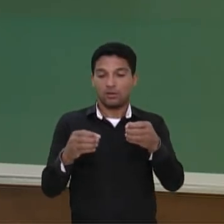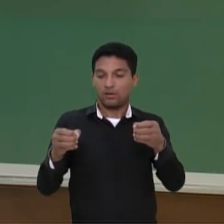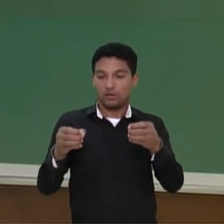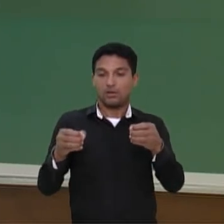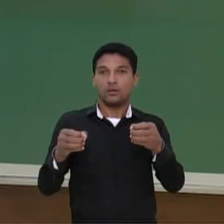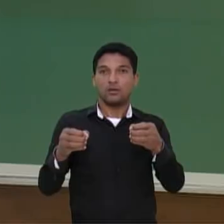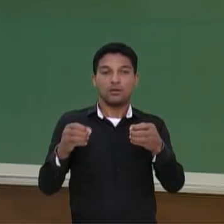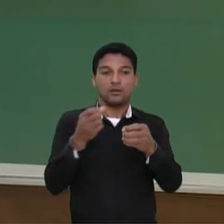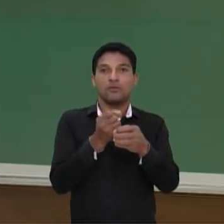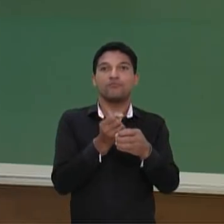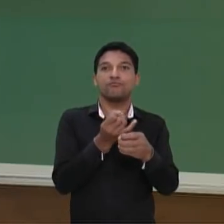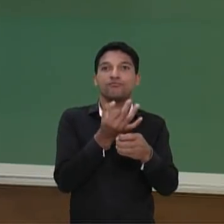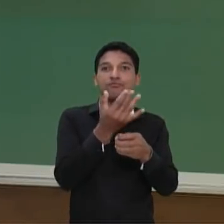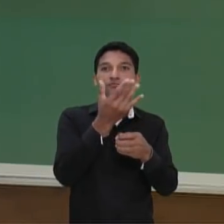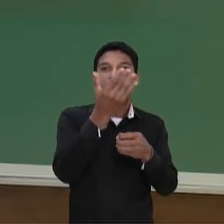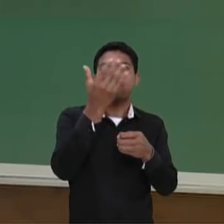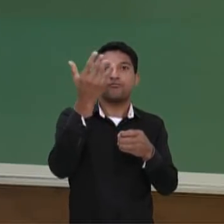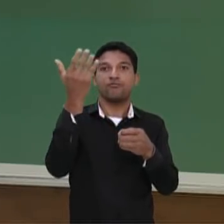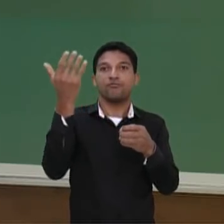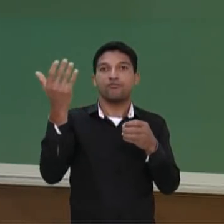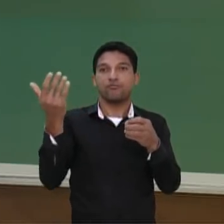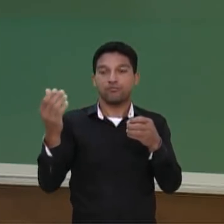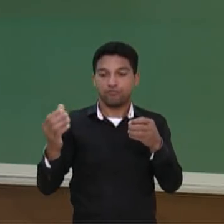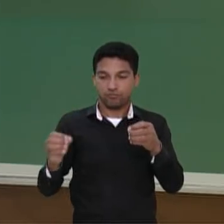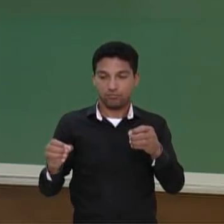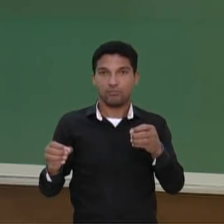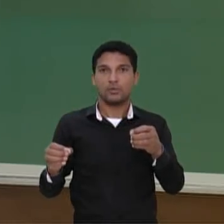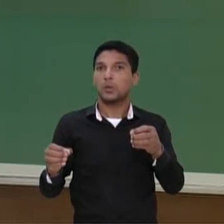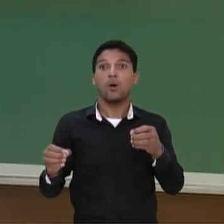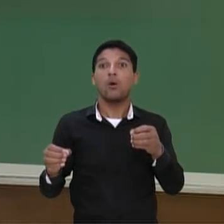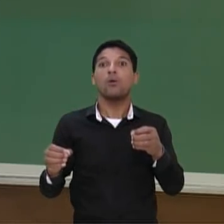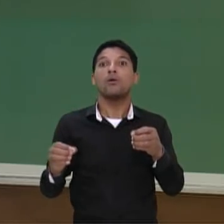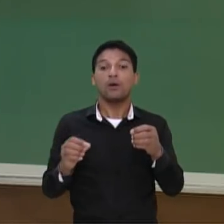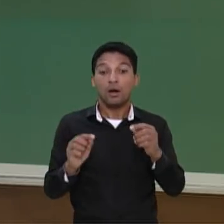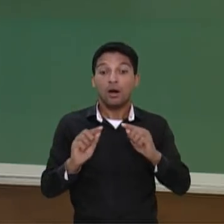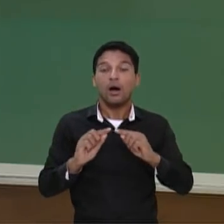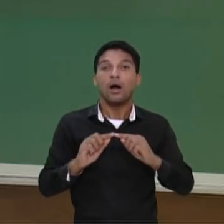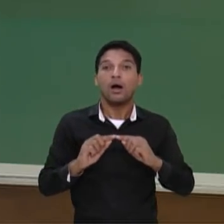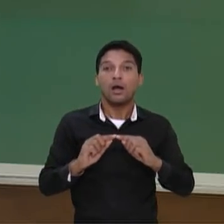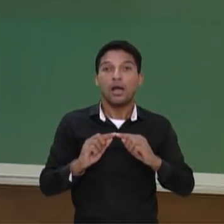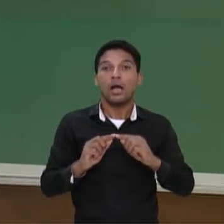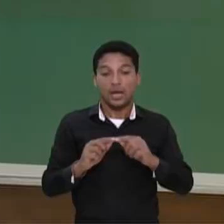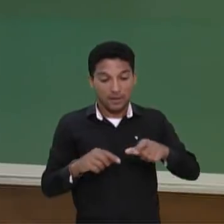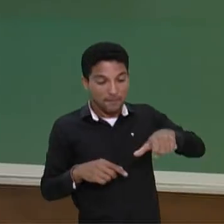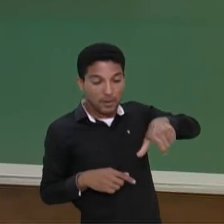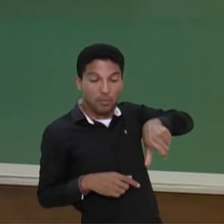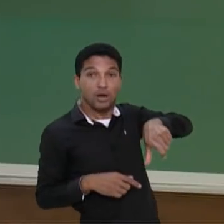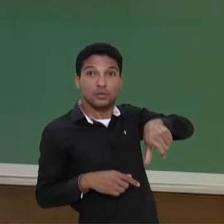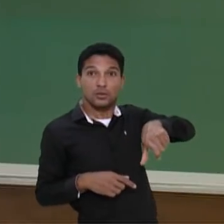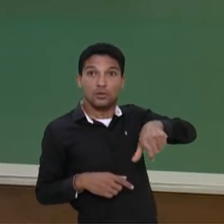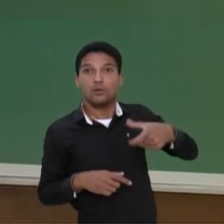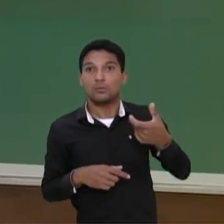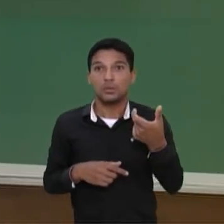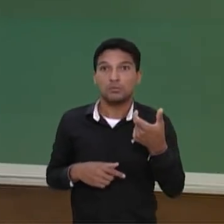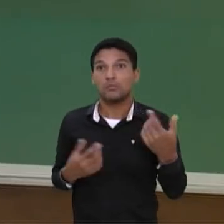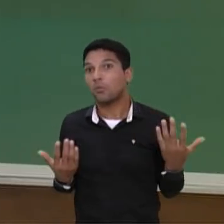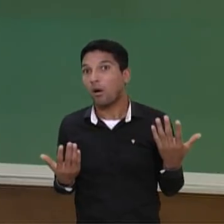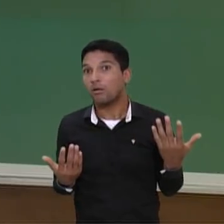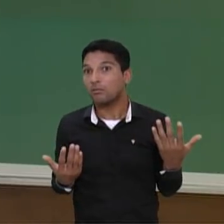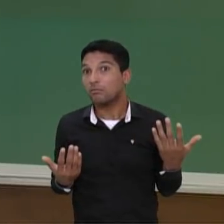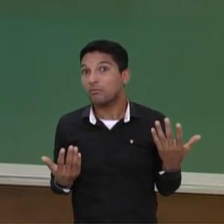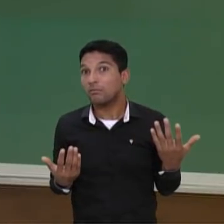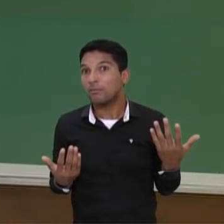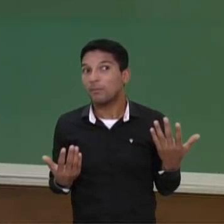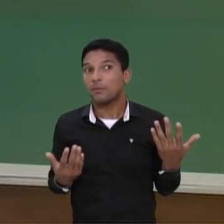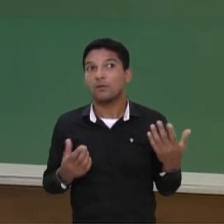a uma curva qual seria a o formato dessa curva concavidade voltada para baixo ou voltada para cima